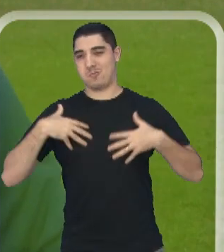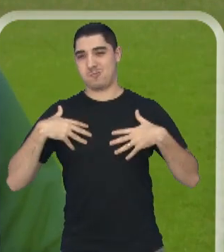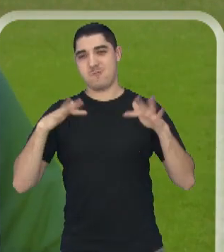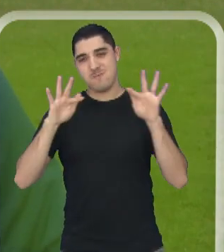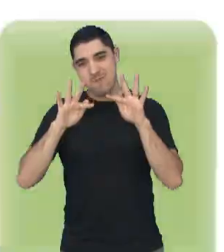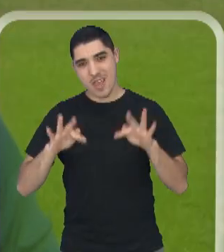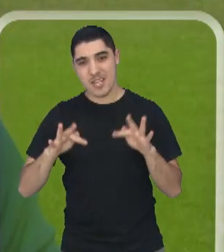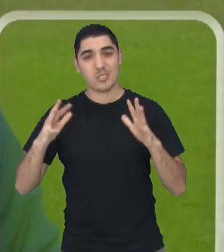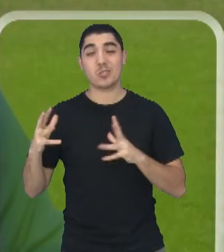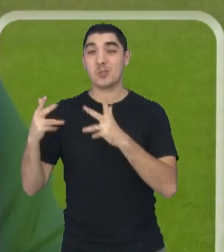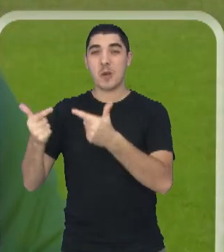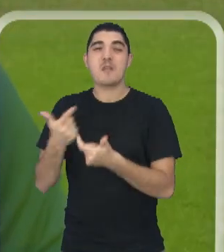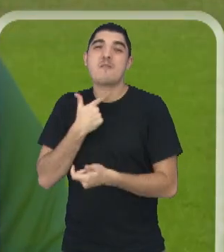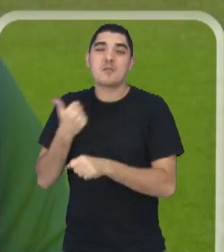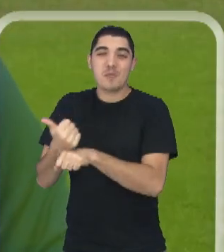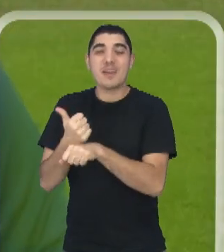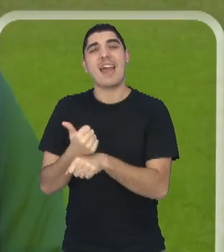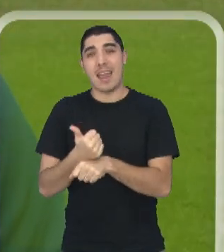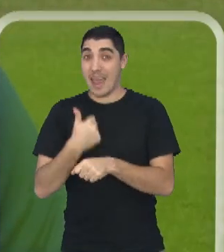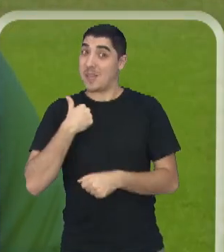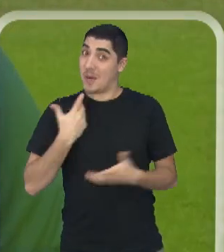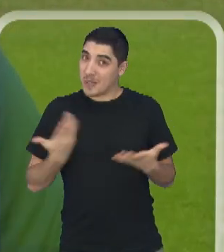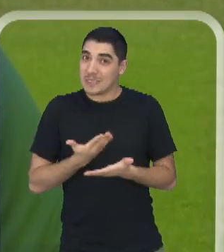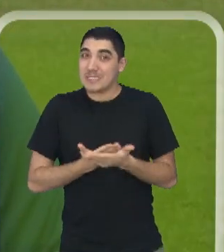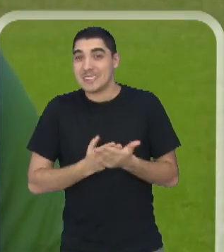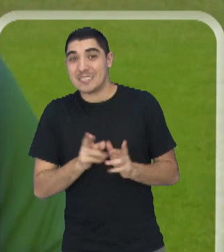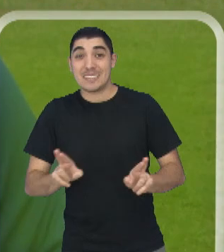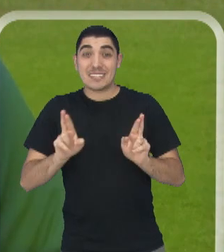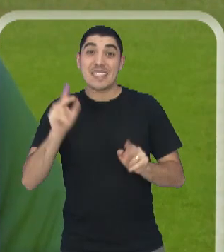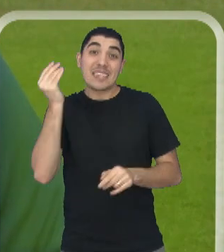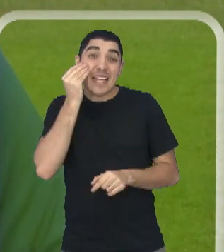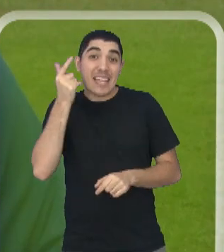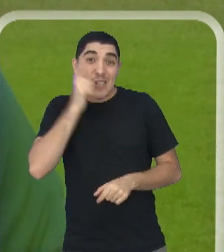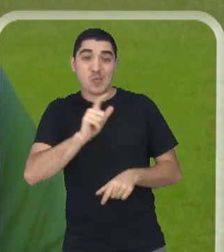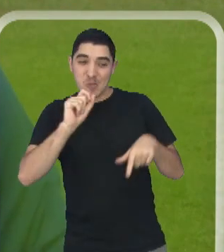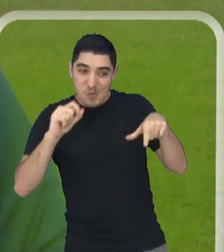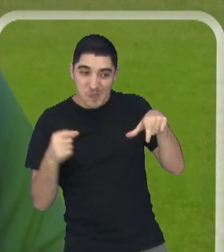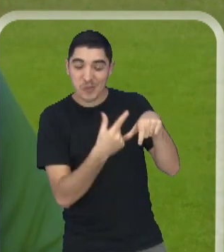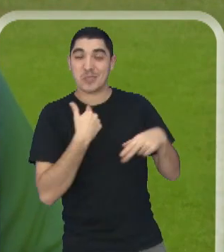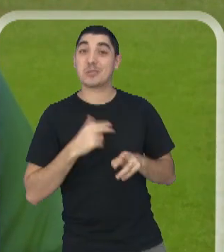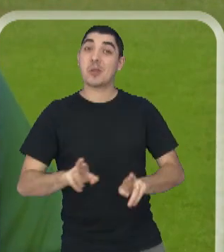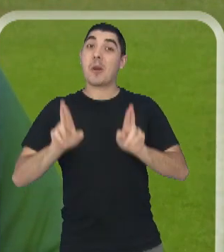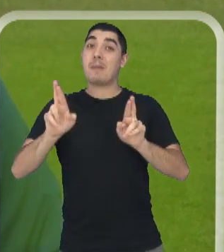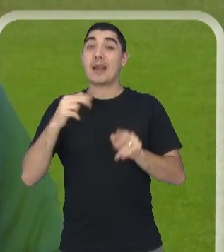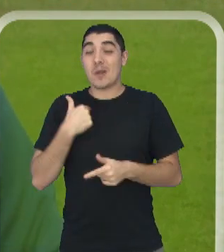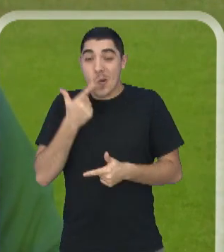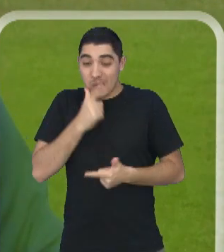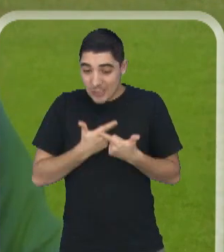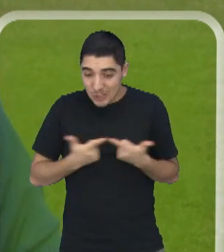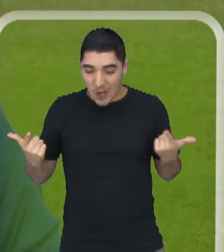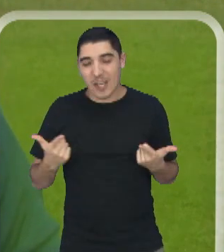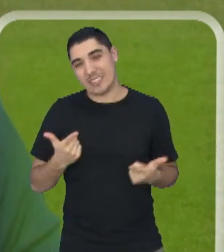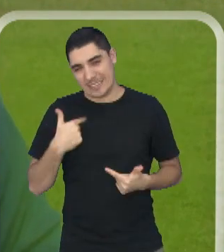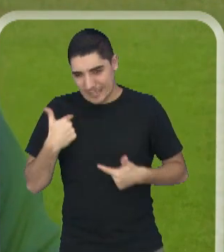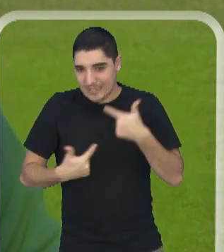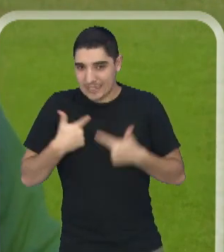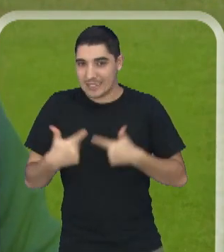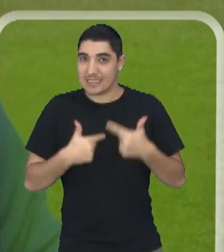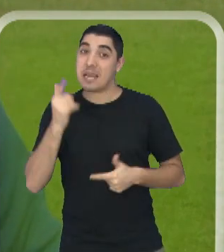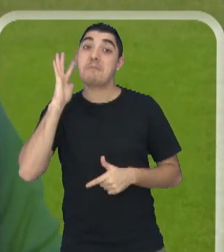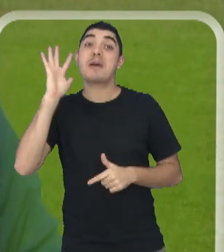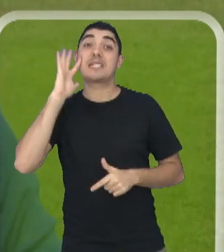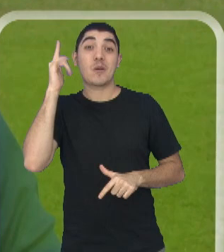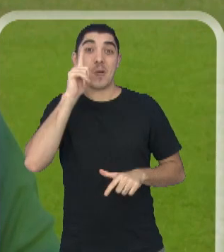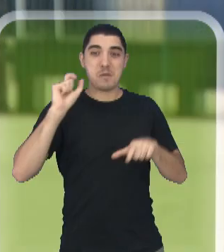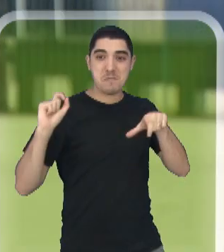atleta quer ter na carreira. Então, estamos na expectativa de sair mais um gol, né? Como que eu tenho sorte, trabalhar aí esses dias agora para chegar lá e quem sabe sair um golzinho